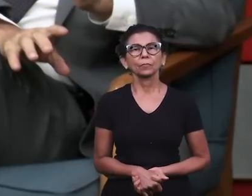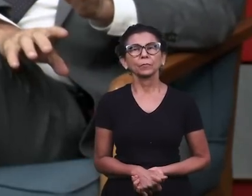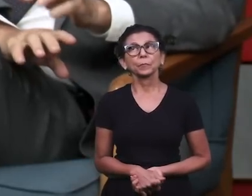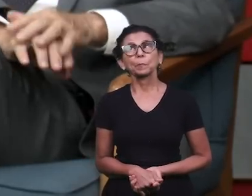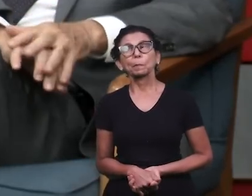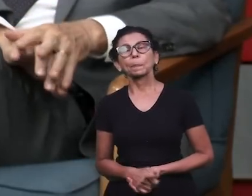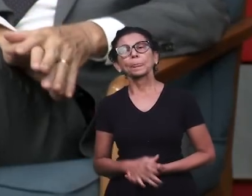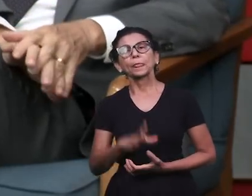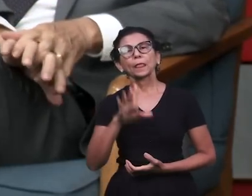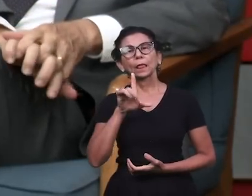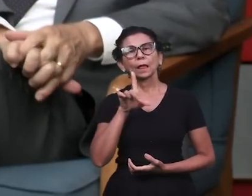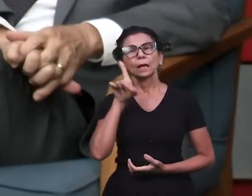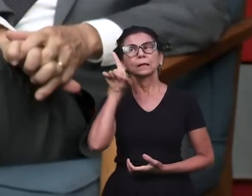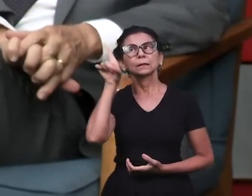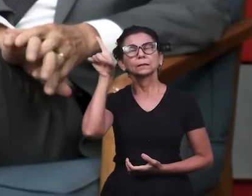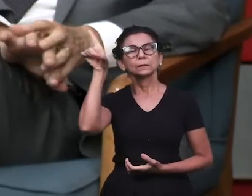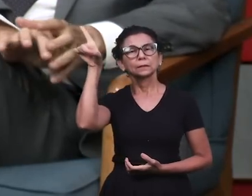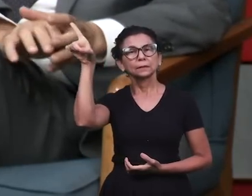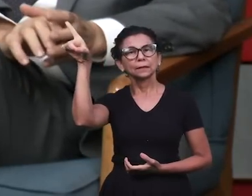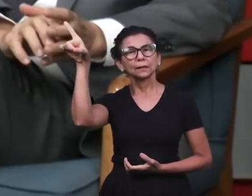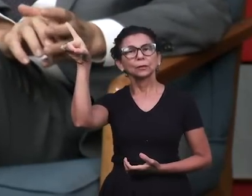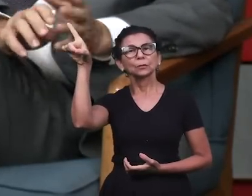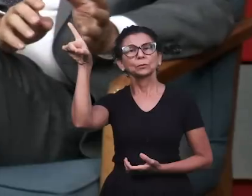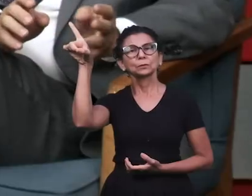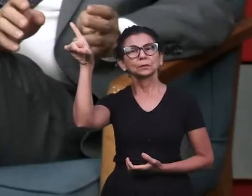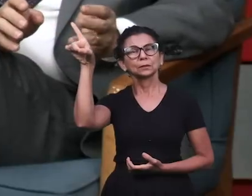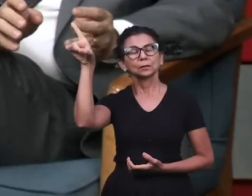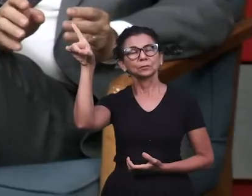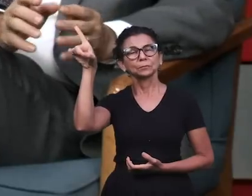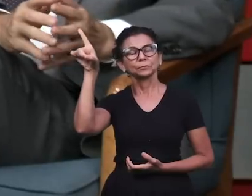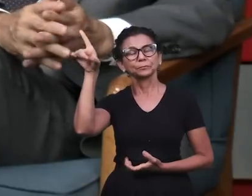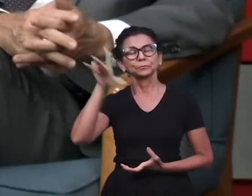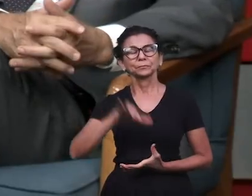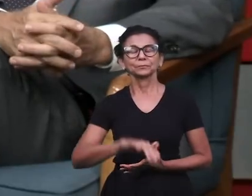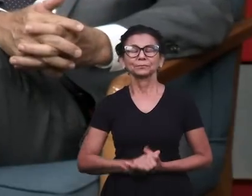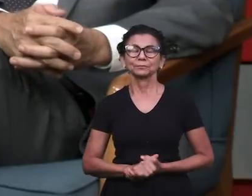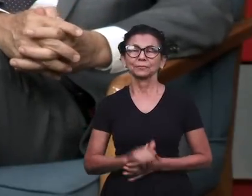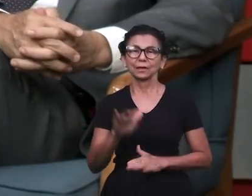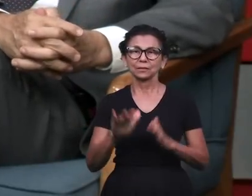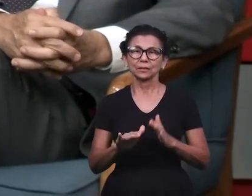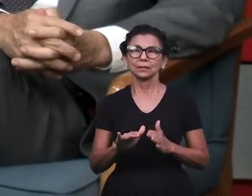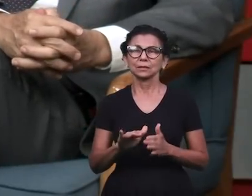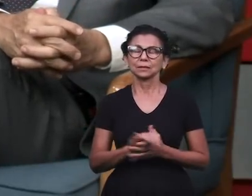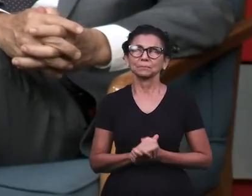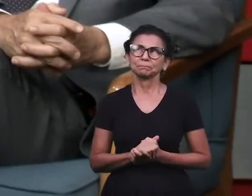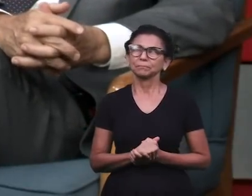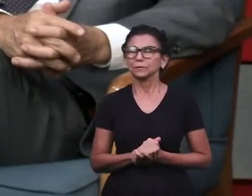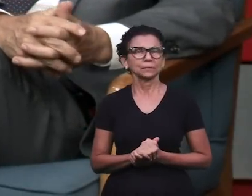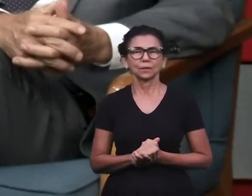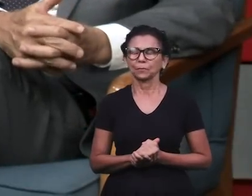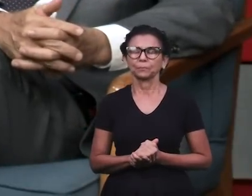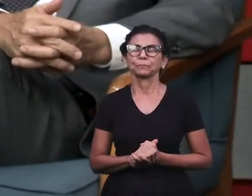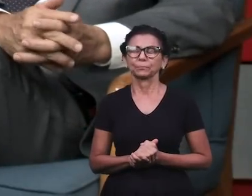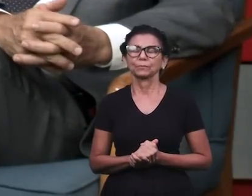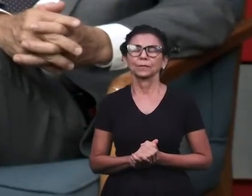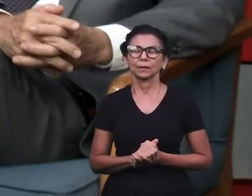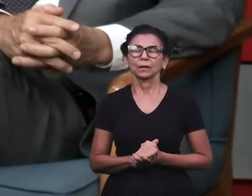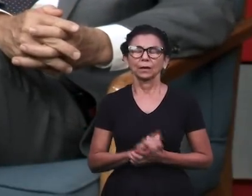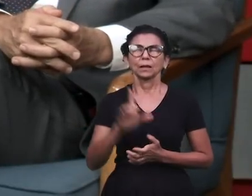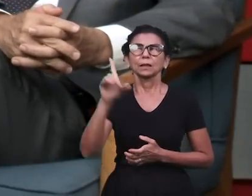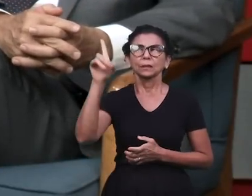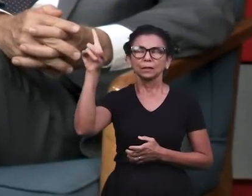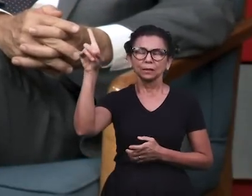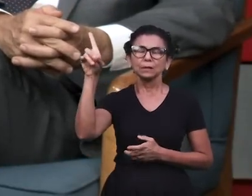E Deus, às vezes não, Deus pode, e é o